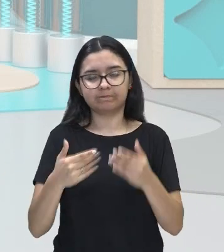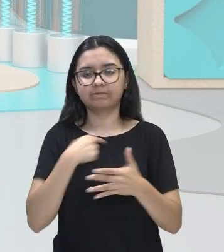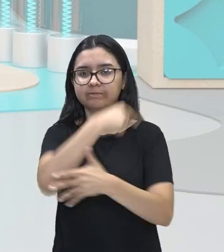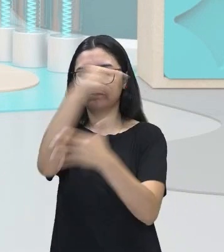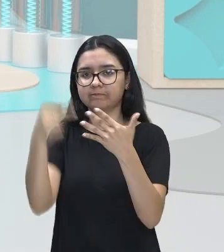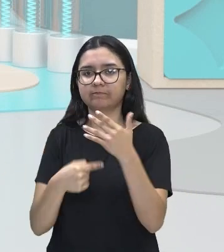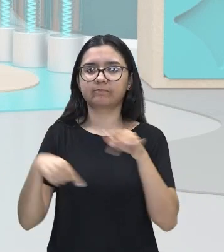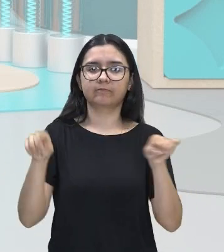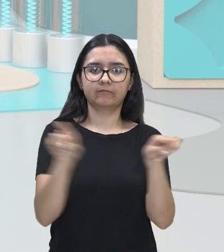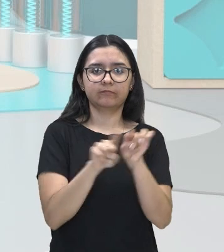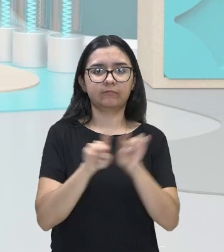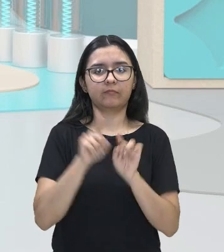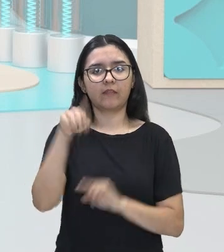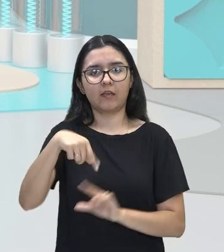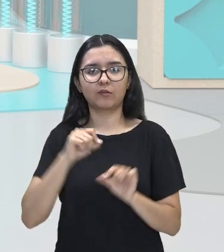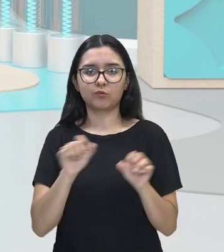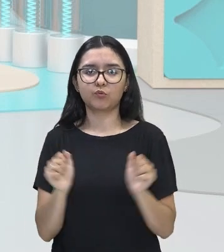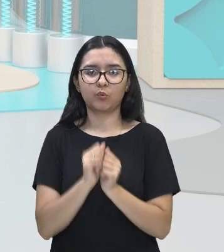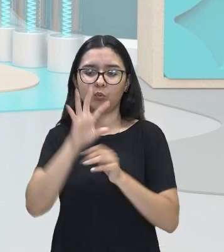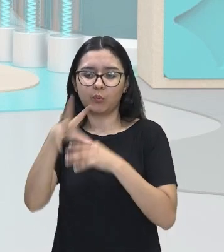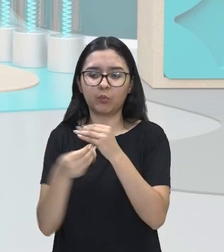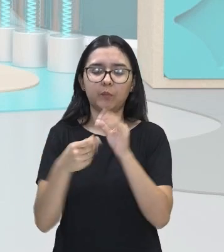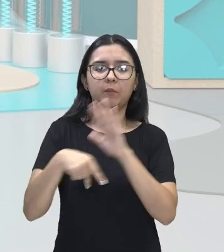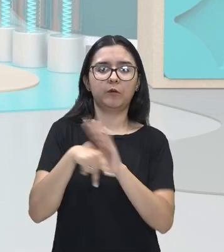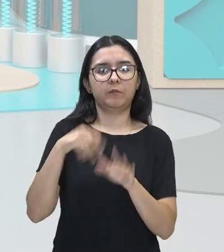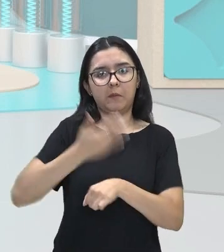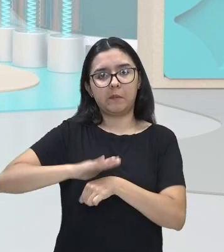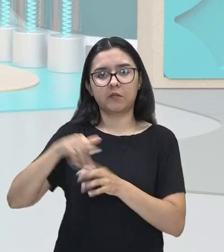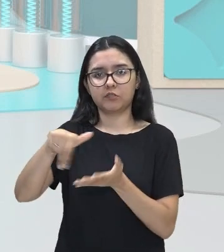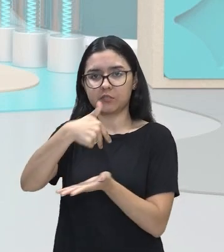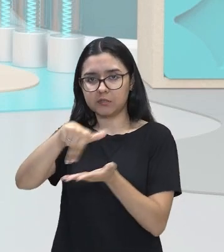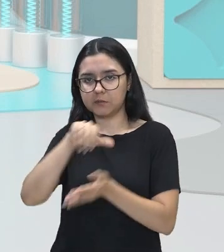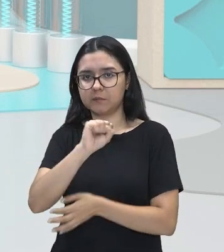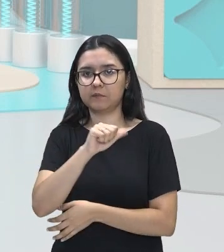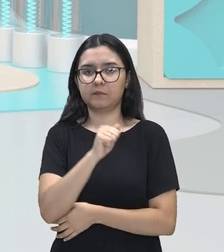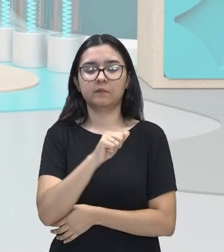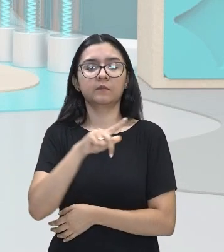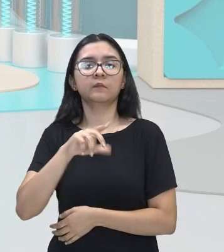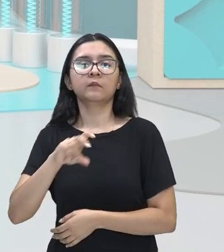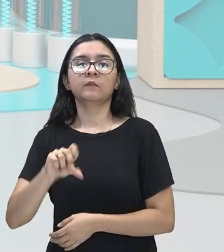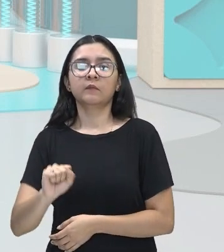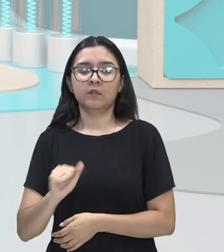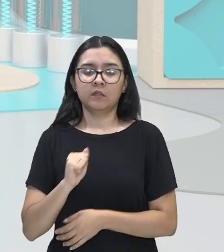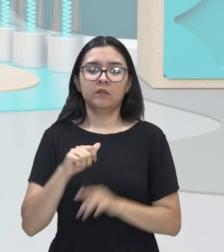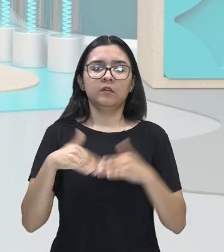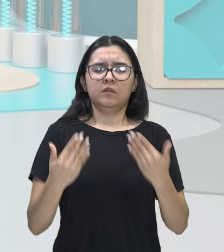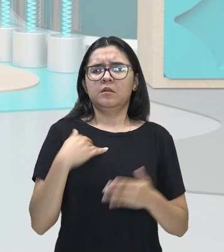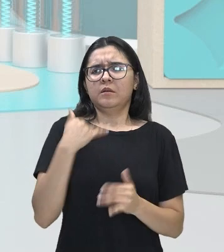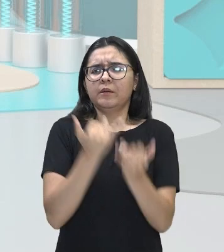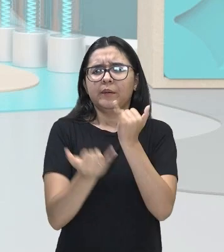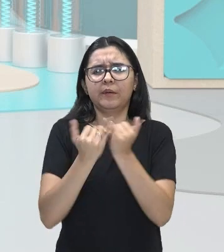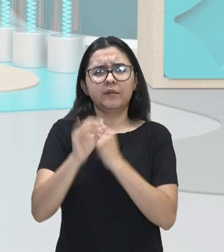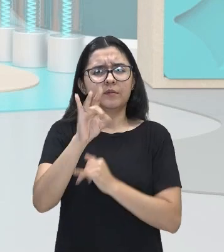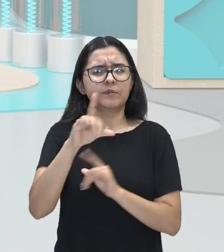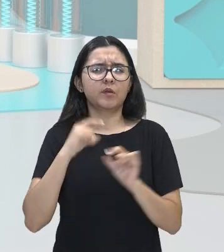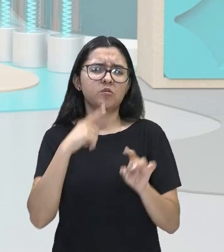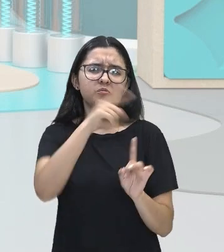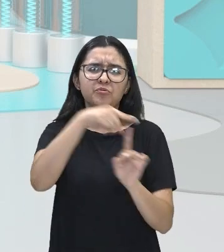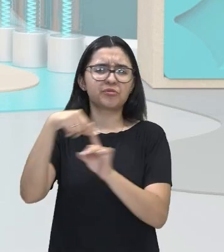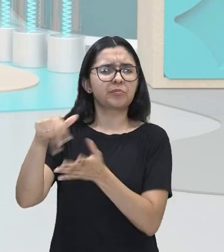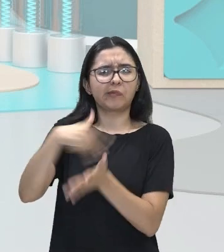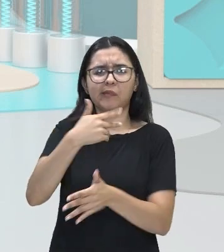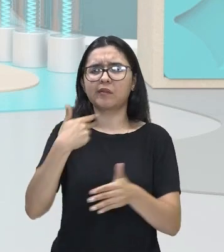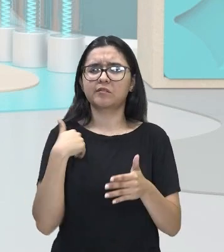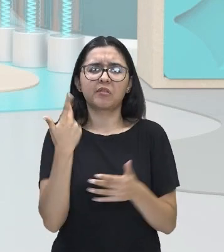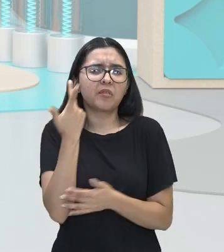isso vem junto com a prática da salsa. E isso pode parecer para nós só, talvez, um estilo de dança